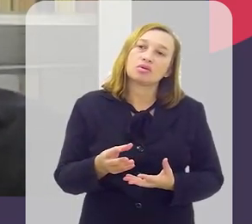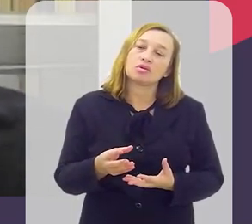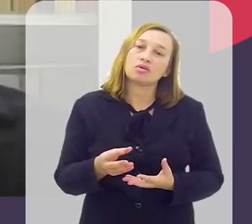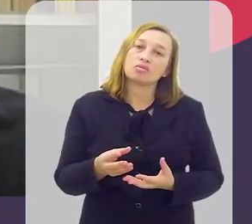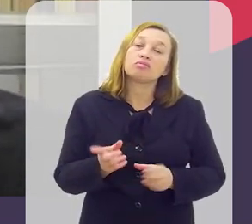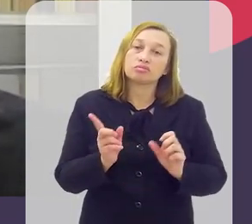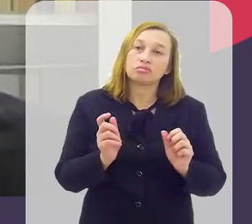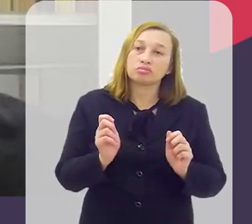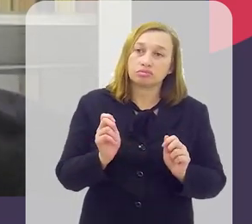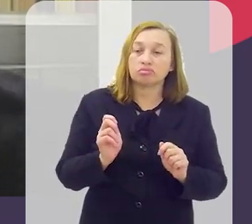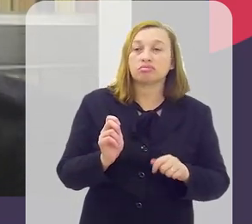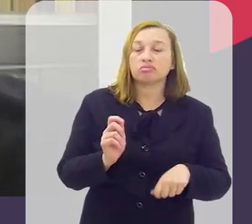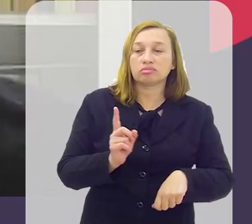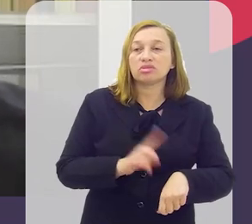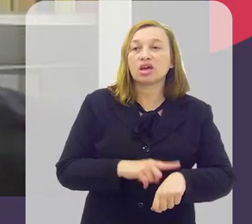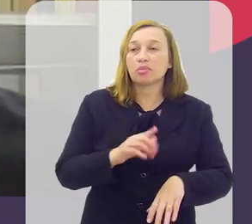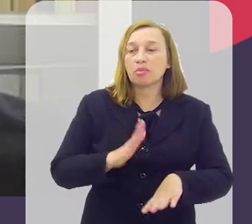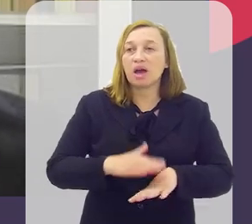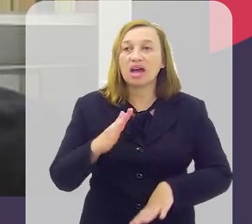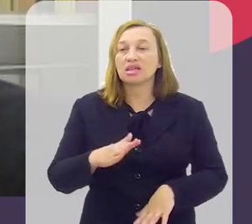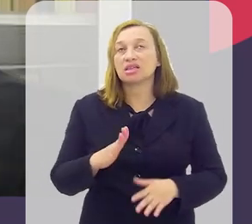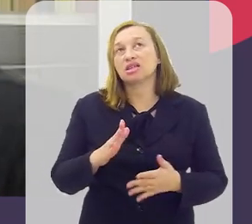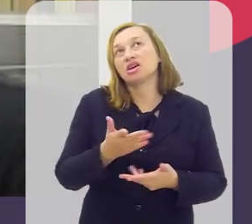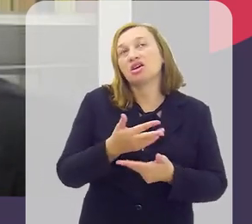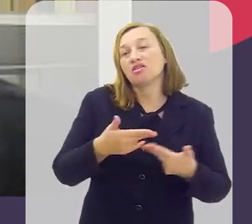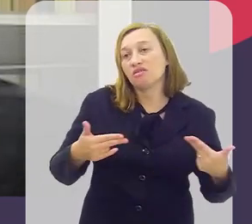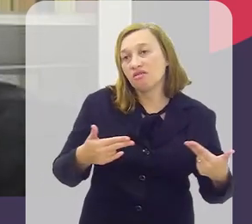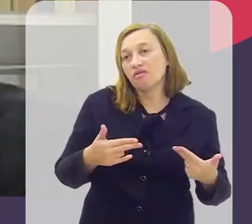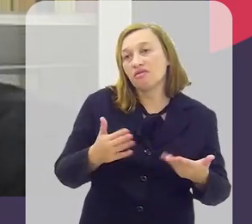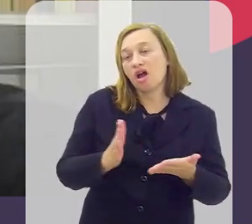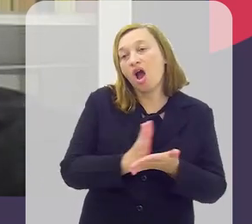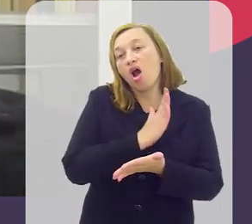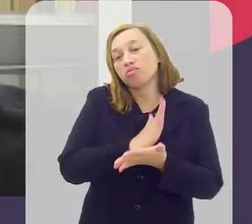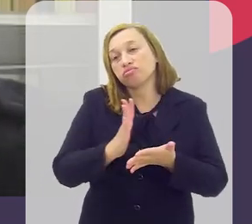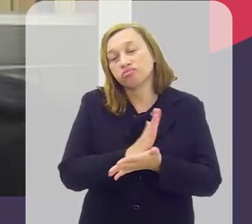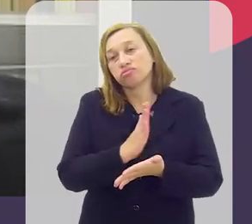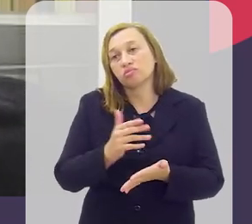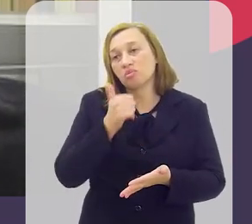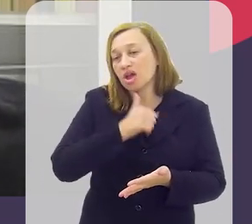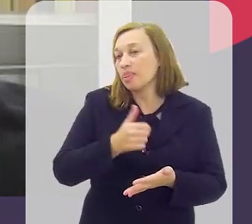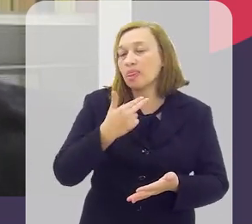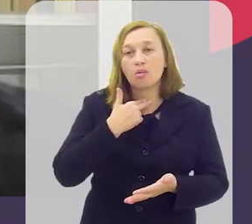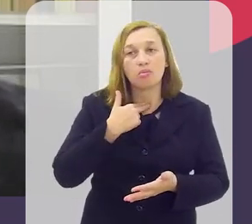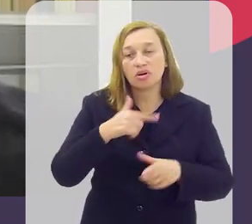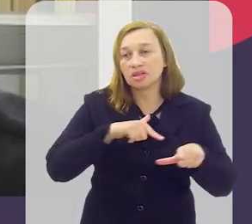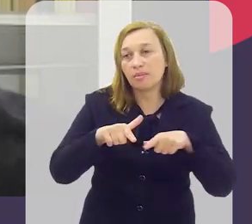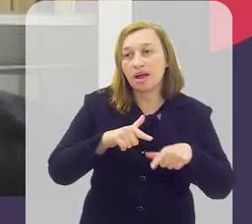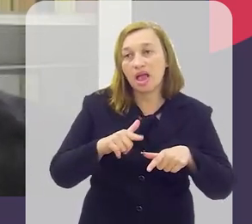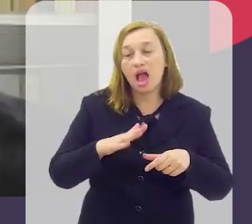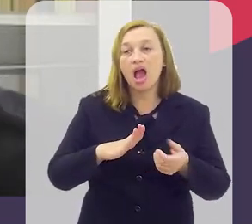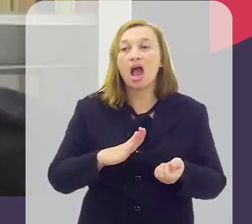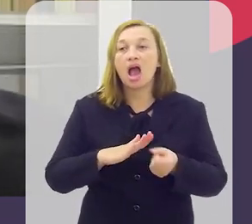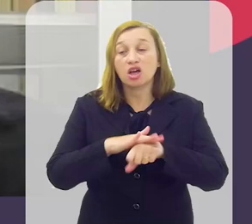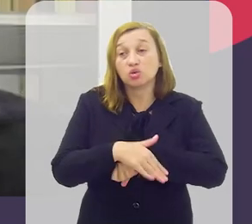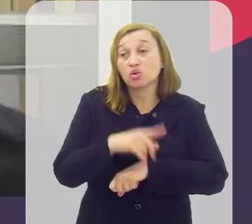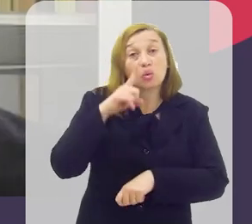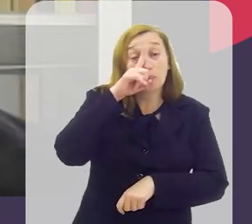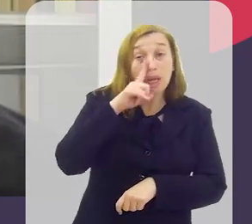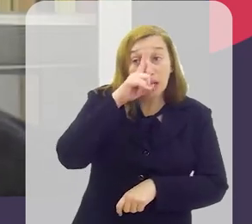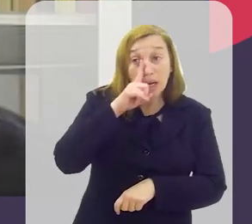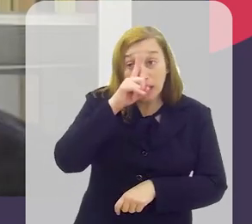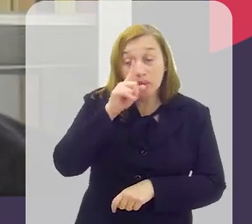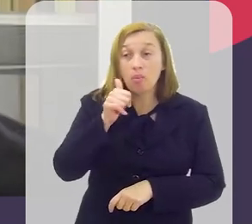relativamente maior, muitas das mulheres não podem, não têm nem essa possibilidade, porque elas não podem trabalhar à noite por causa dos riscos de ser uma